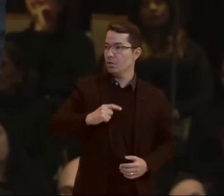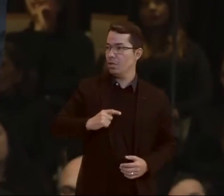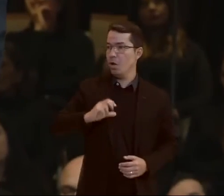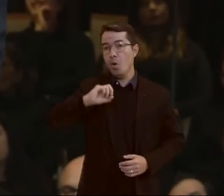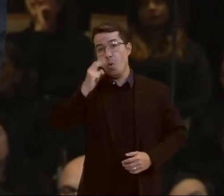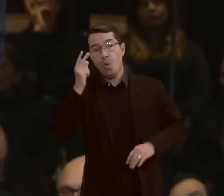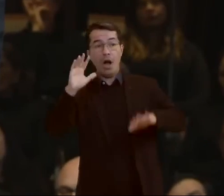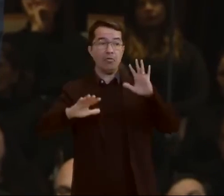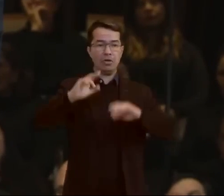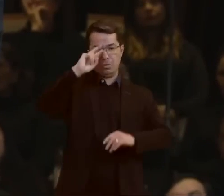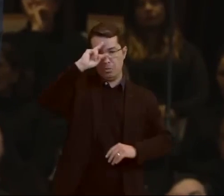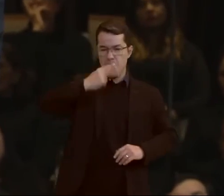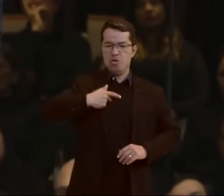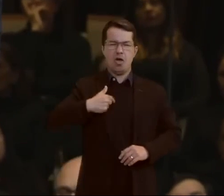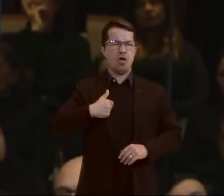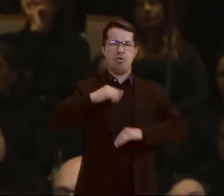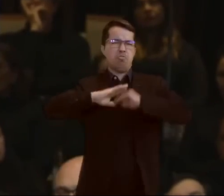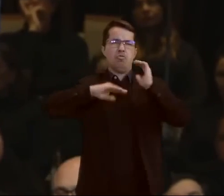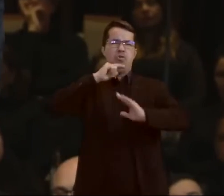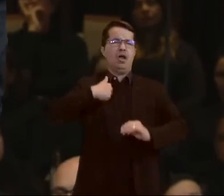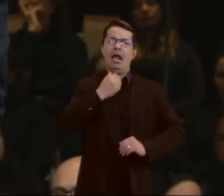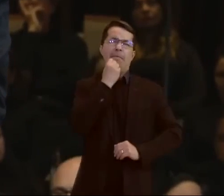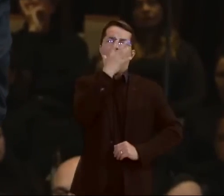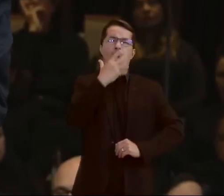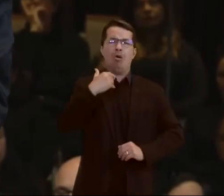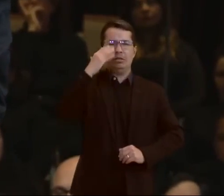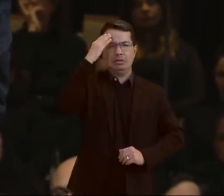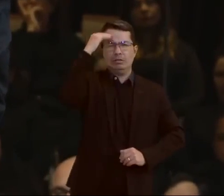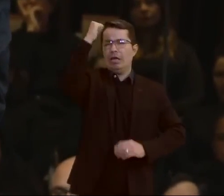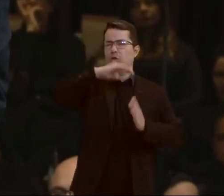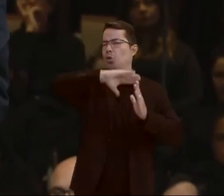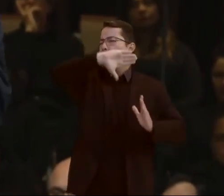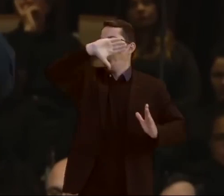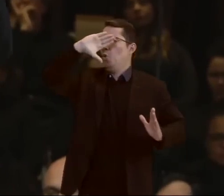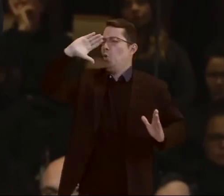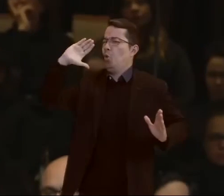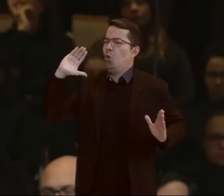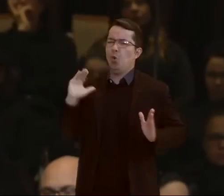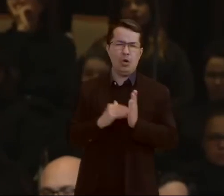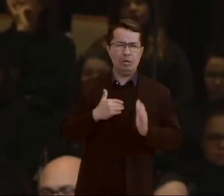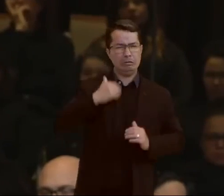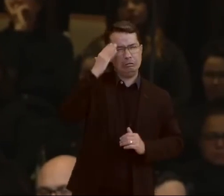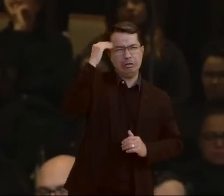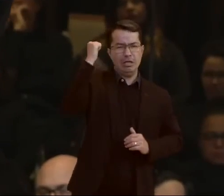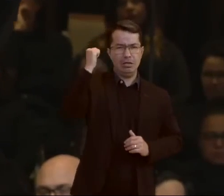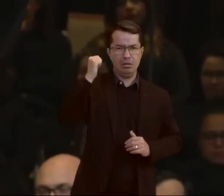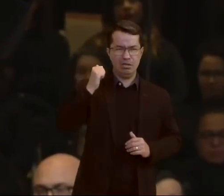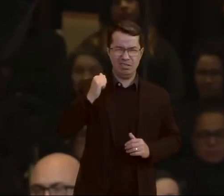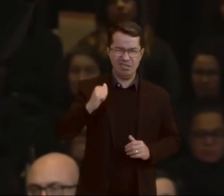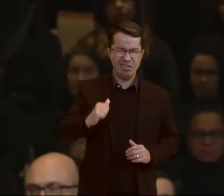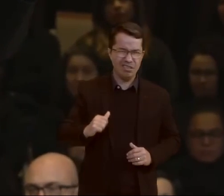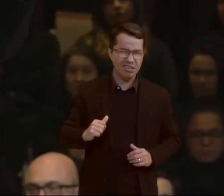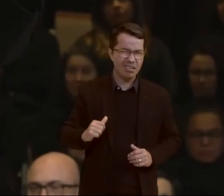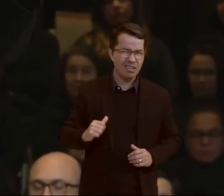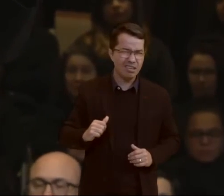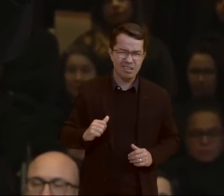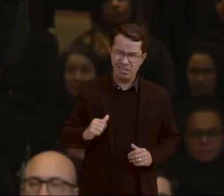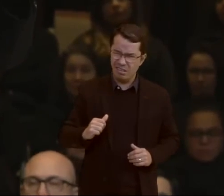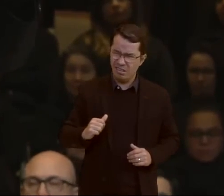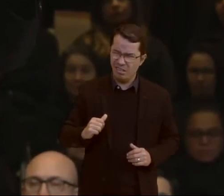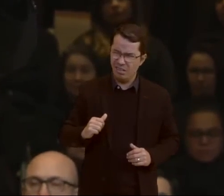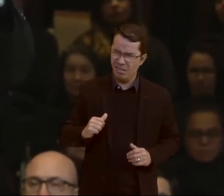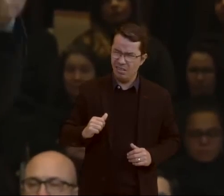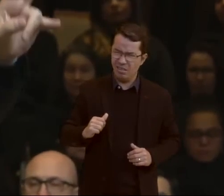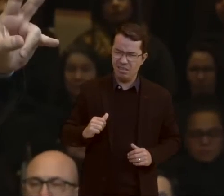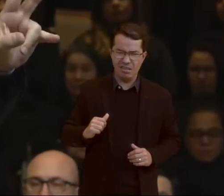vai derrubar a gente. Eu já sei tudo. Só que as duas questões que eu estou falando são